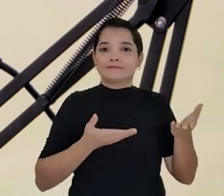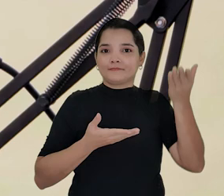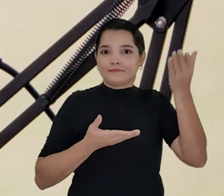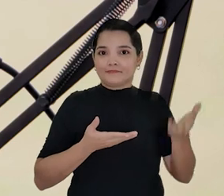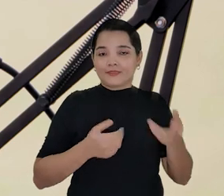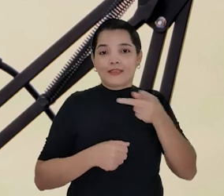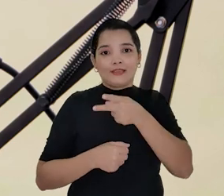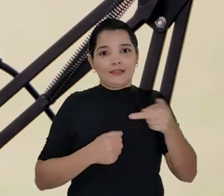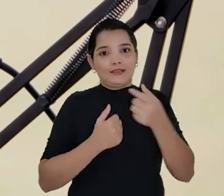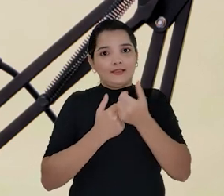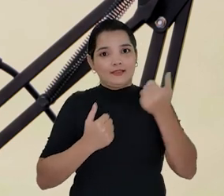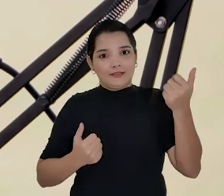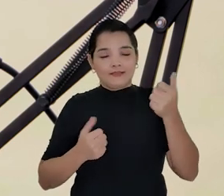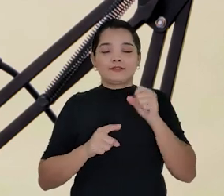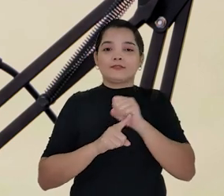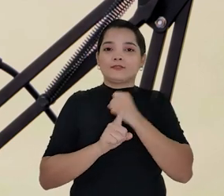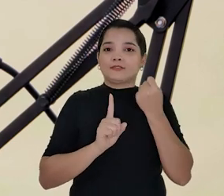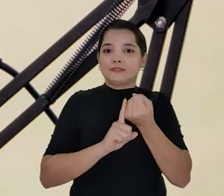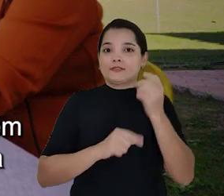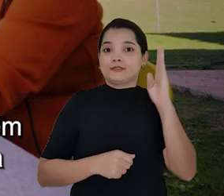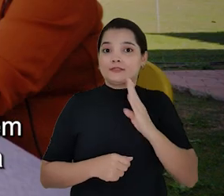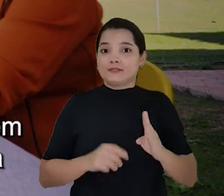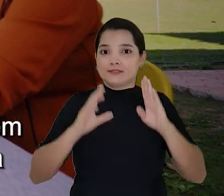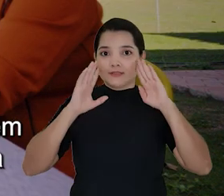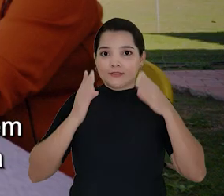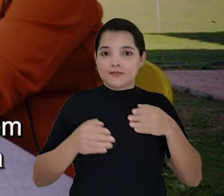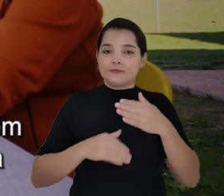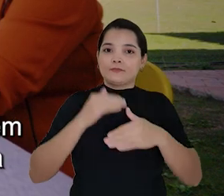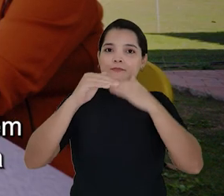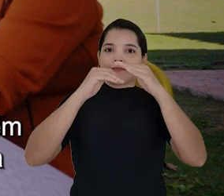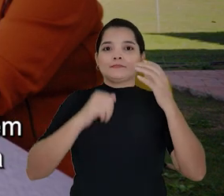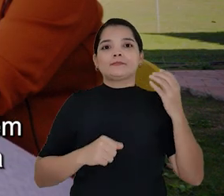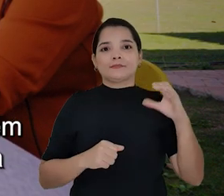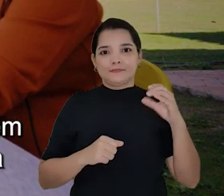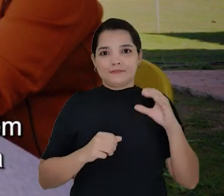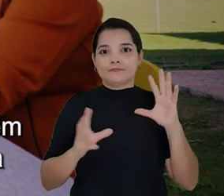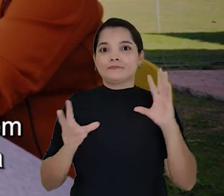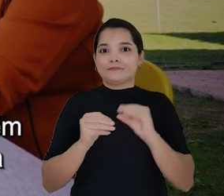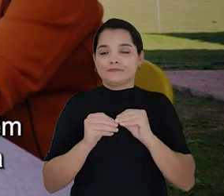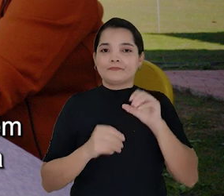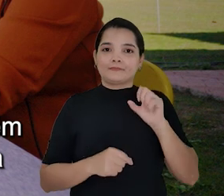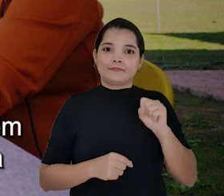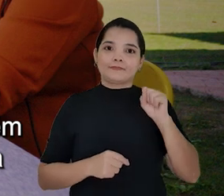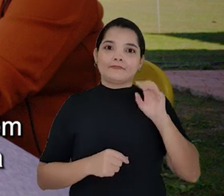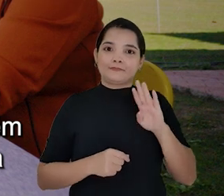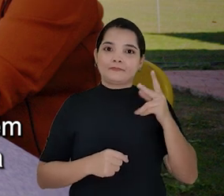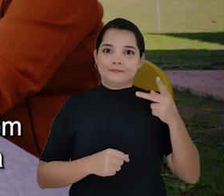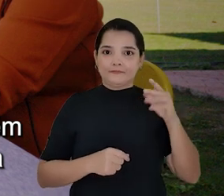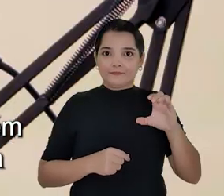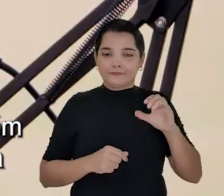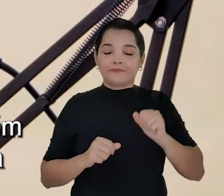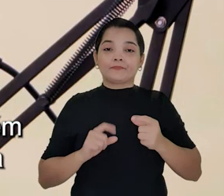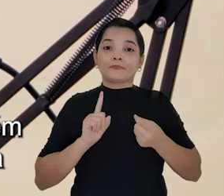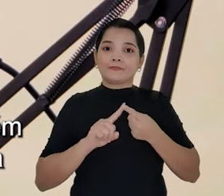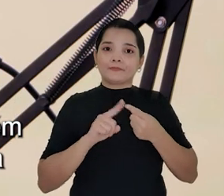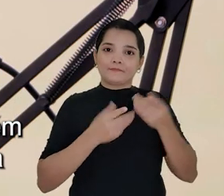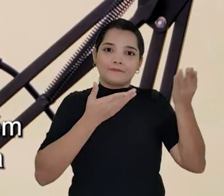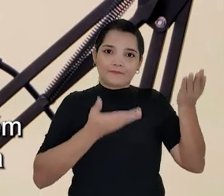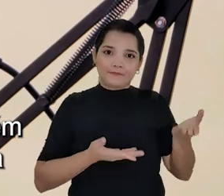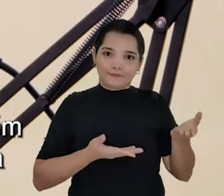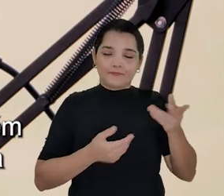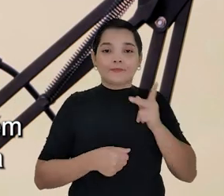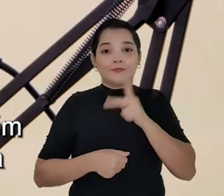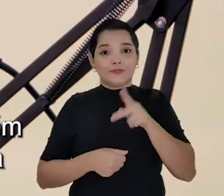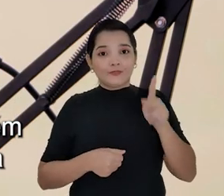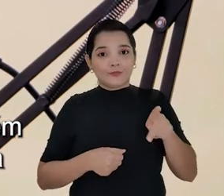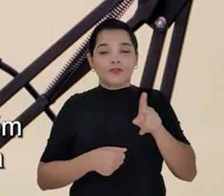que é vice-presidente da sociedade brasileira para o progresso da ciência a sbpc ela é também